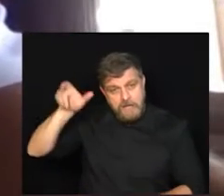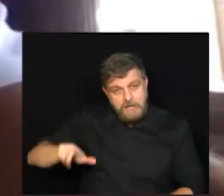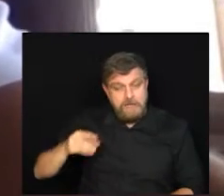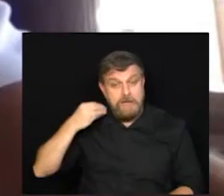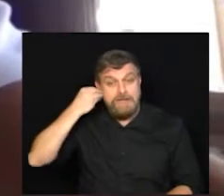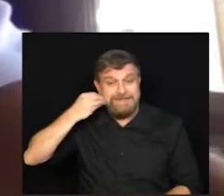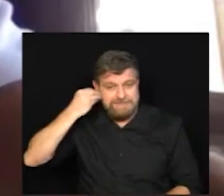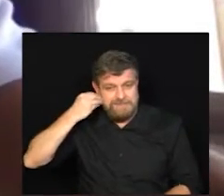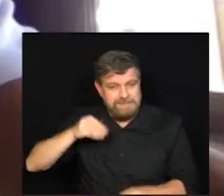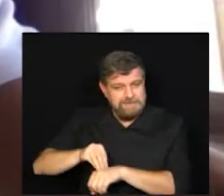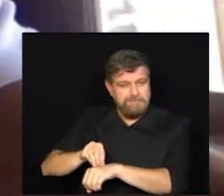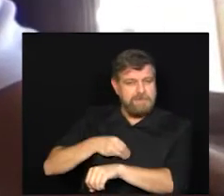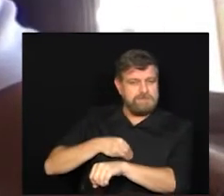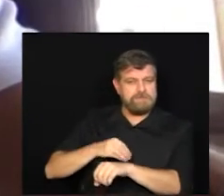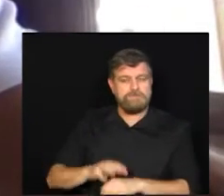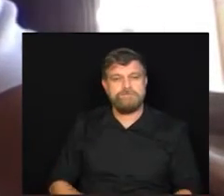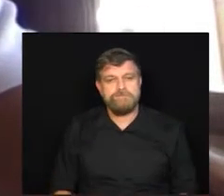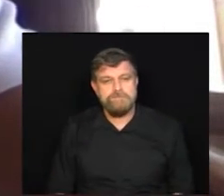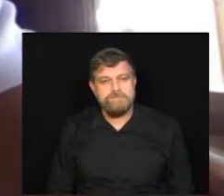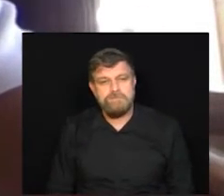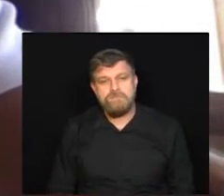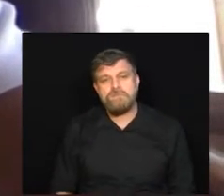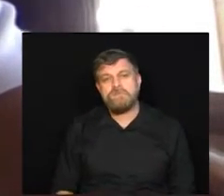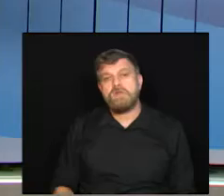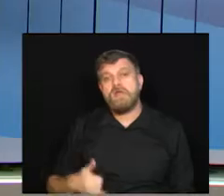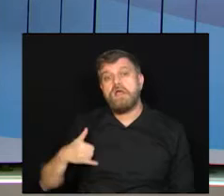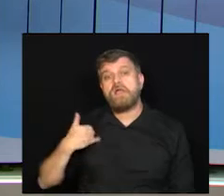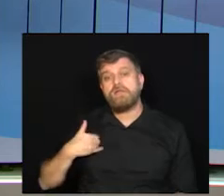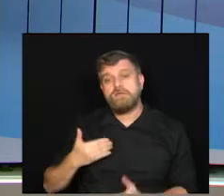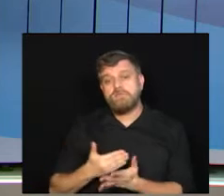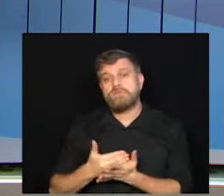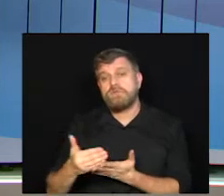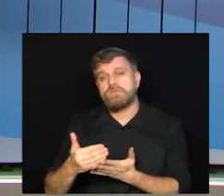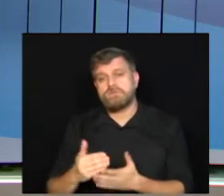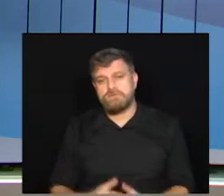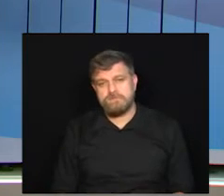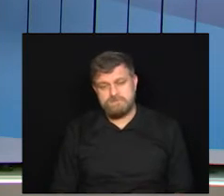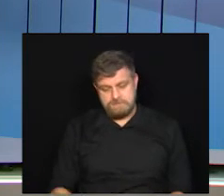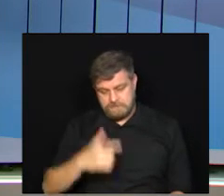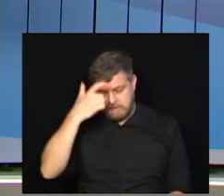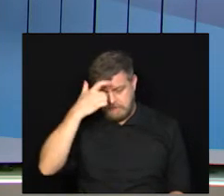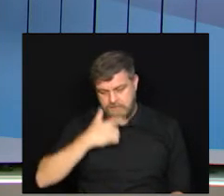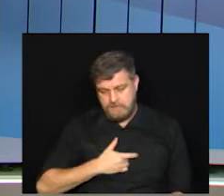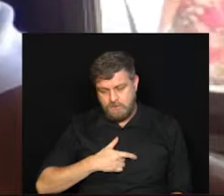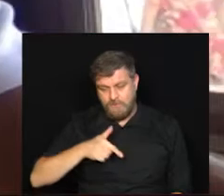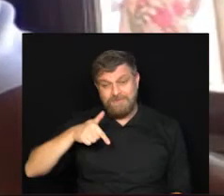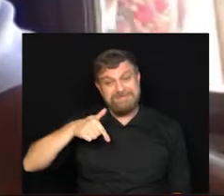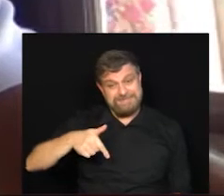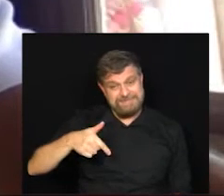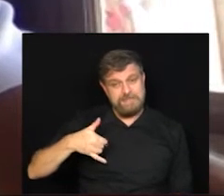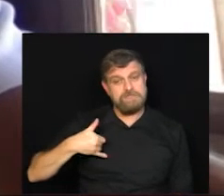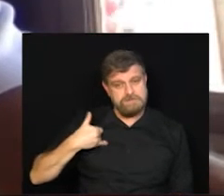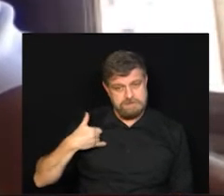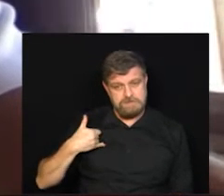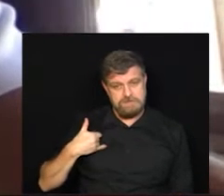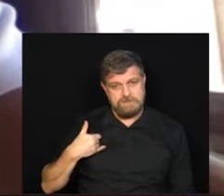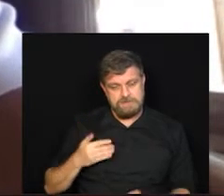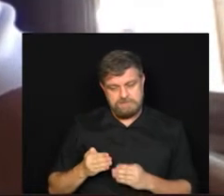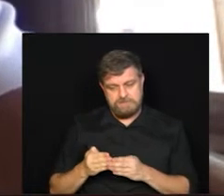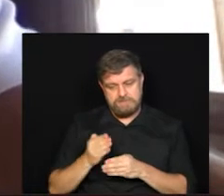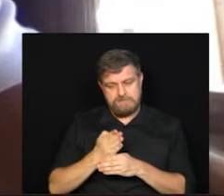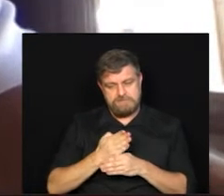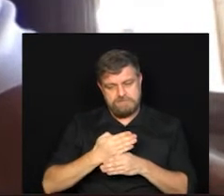velejador. E você começou com quantos anos? Eu comecei a velejar com 7 anos. Comecei com